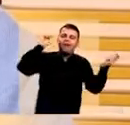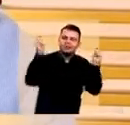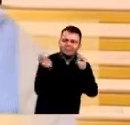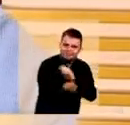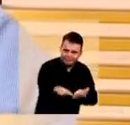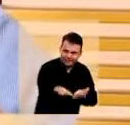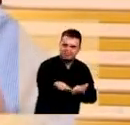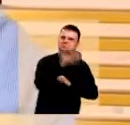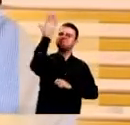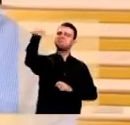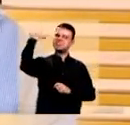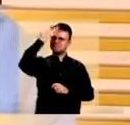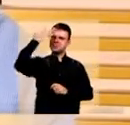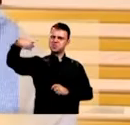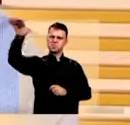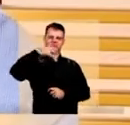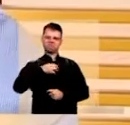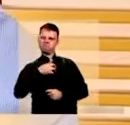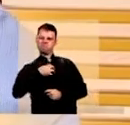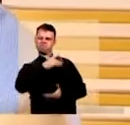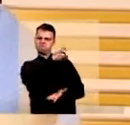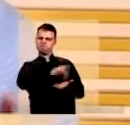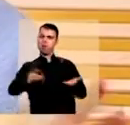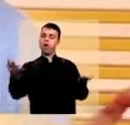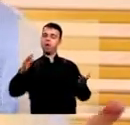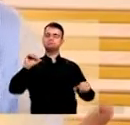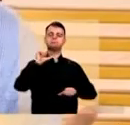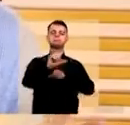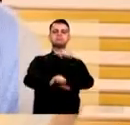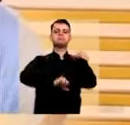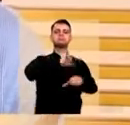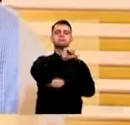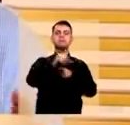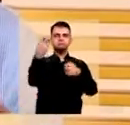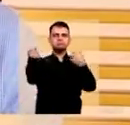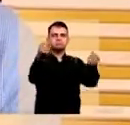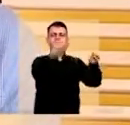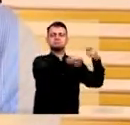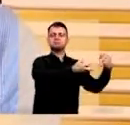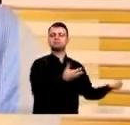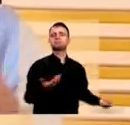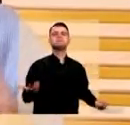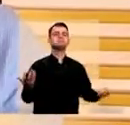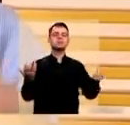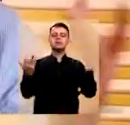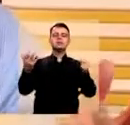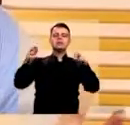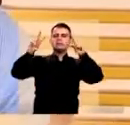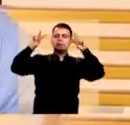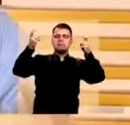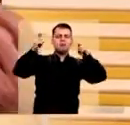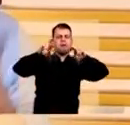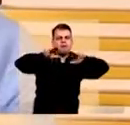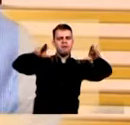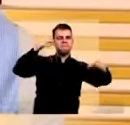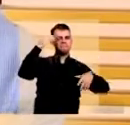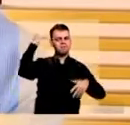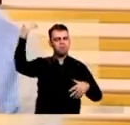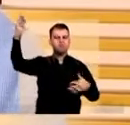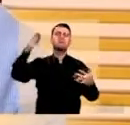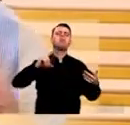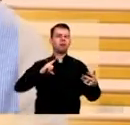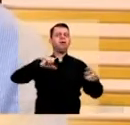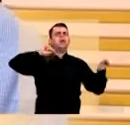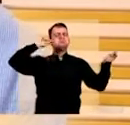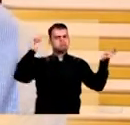um preconceito das adaptações. Hoje, não mais, né? Então, você tem obras, as grandes obras estão adaptadas